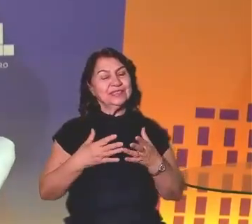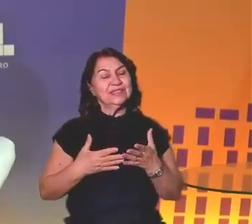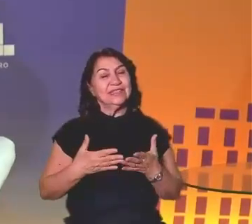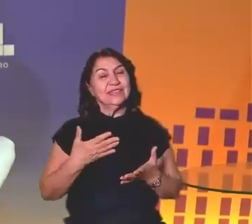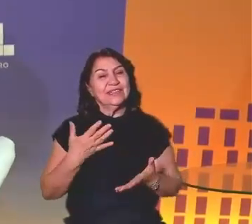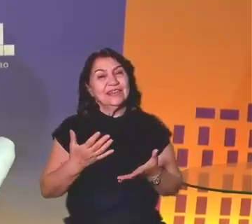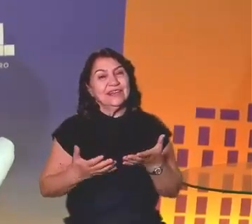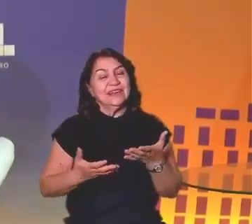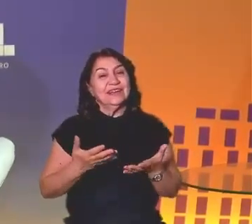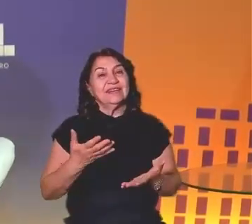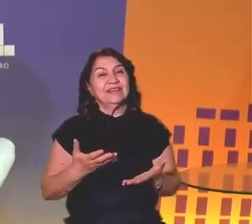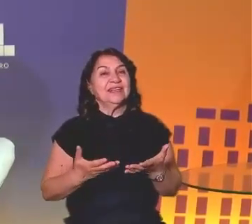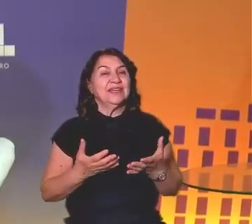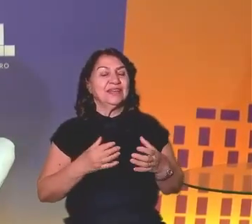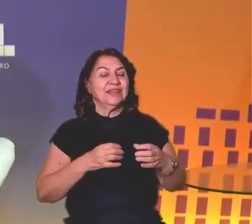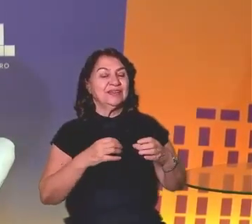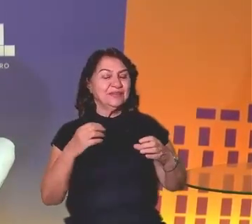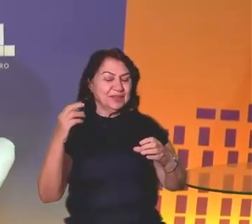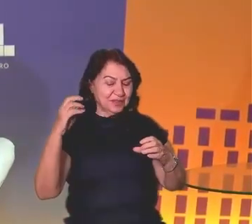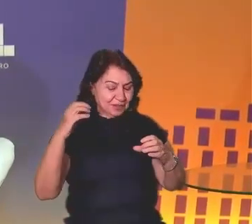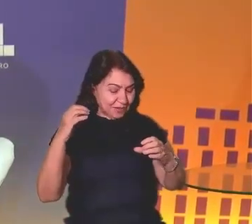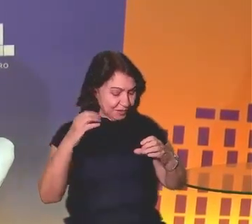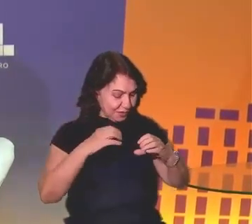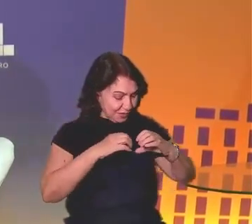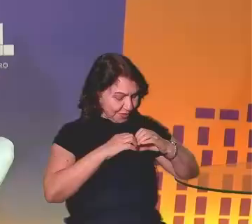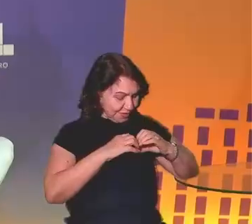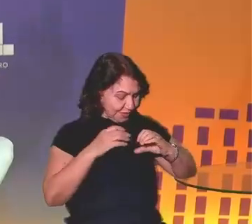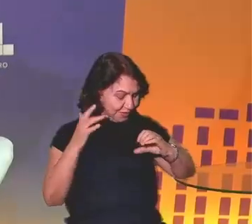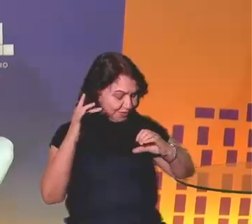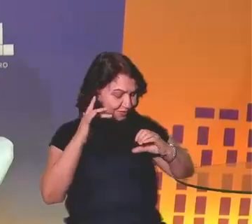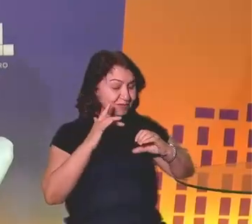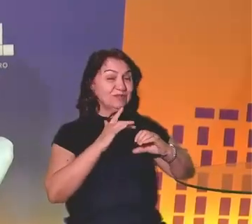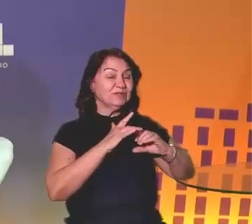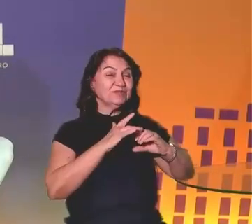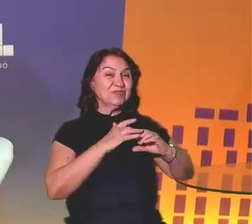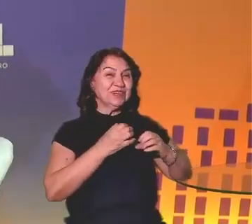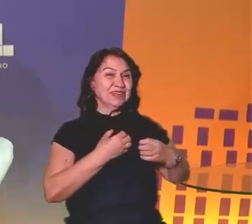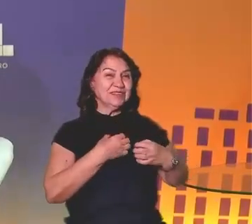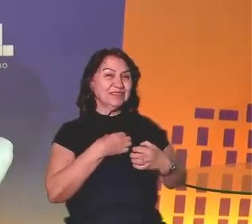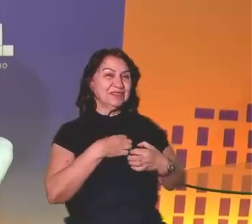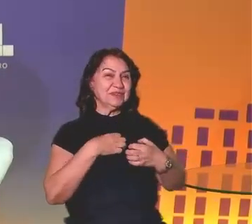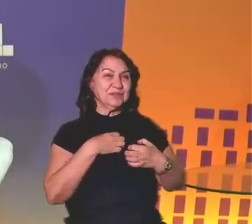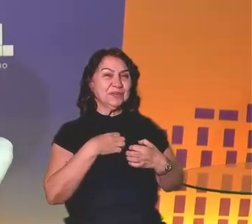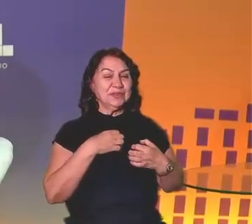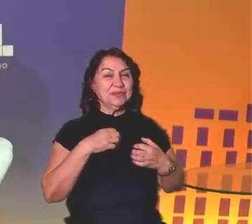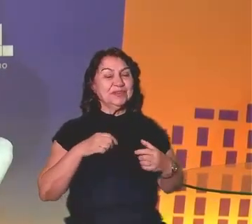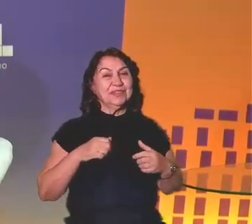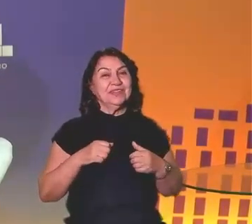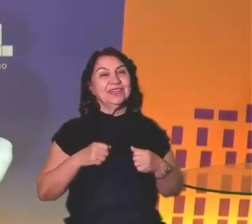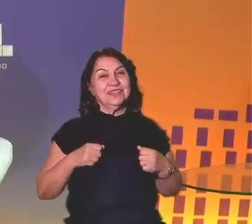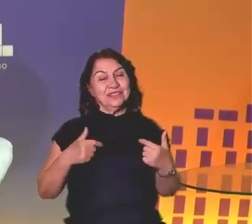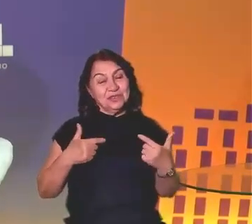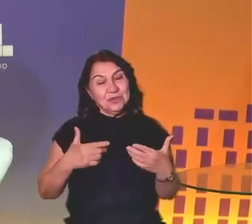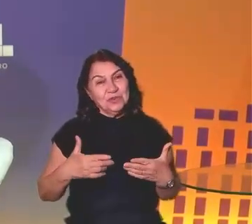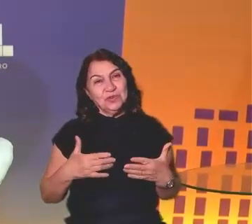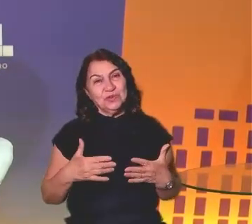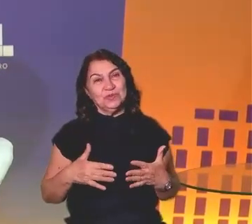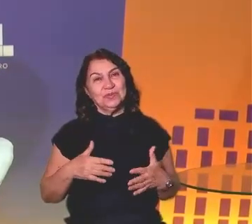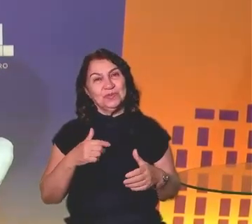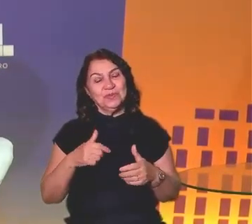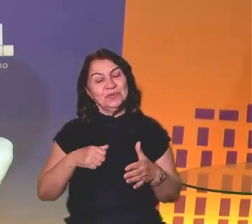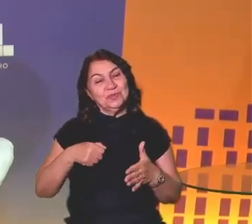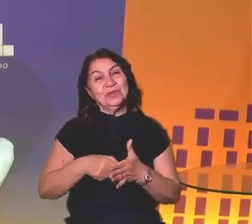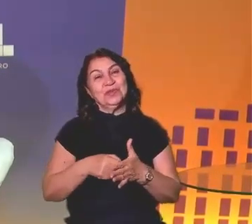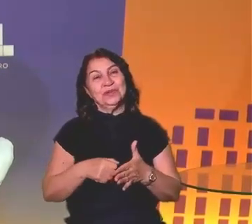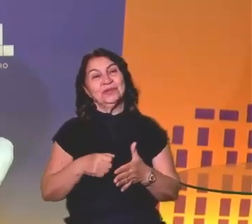coração das pessoas e conseguir fazer alguma mudança. Que eu acho que tudo que um dia é uma atitude, primeiro foi uma ideia, e é aí que mora onde eu ponho a